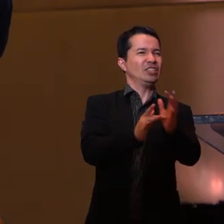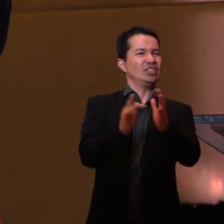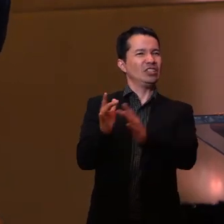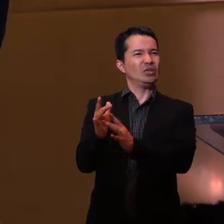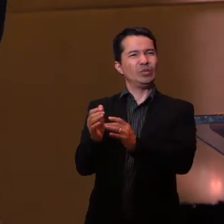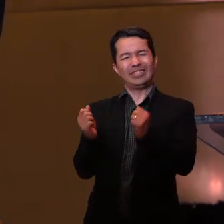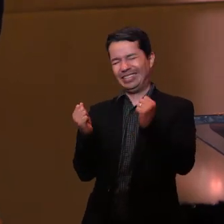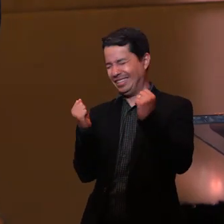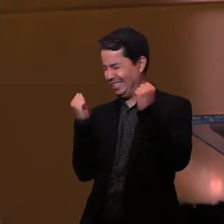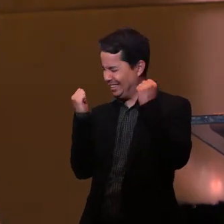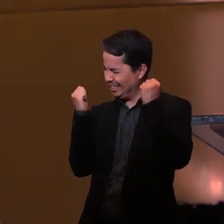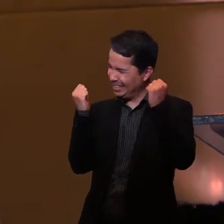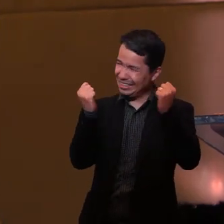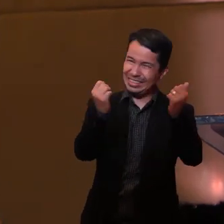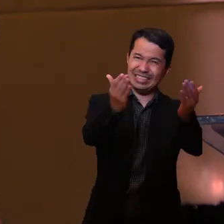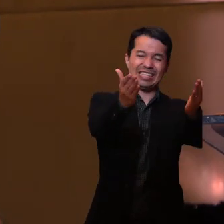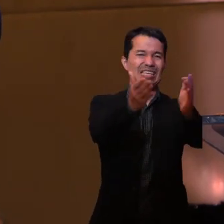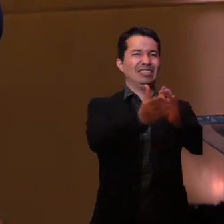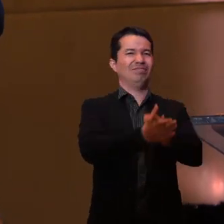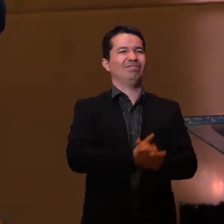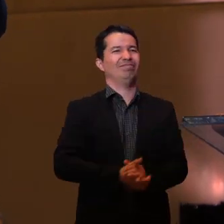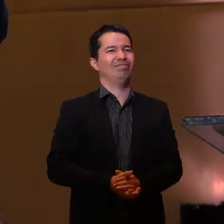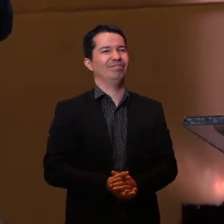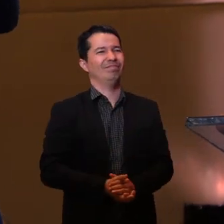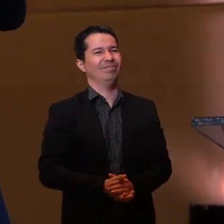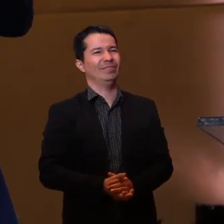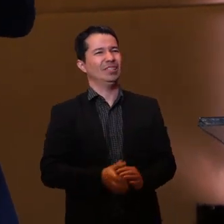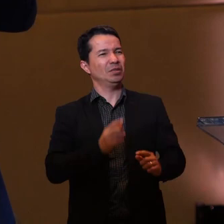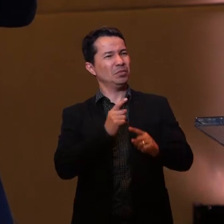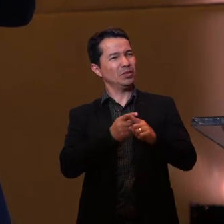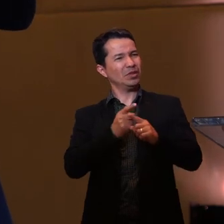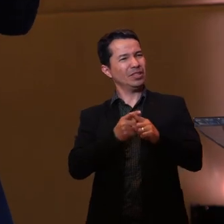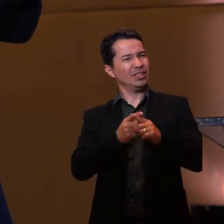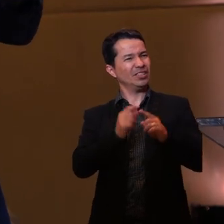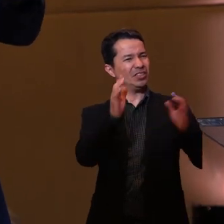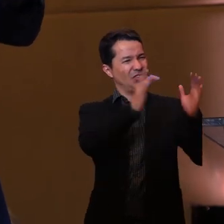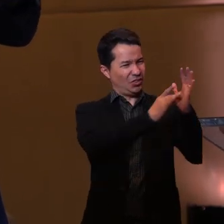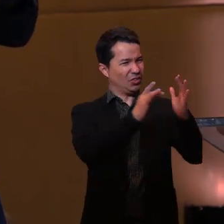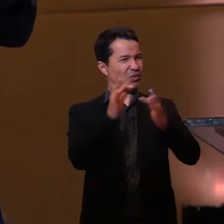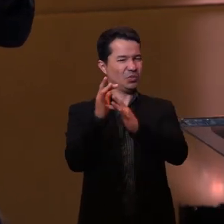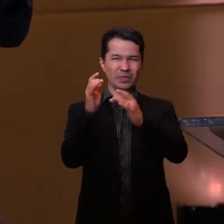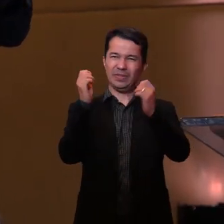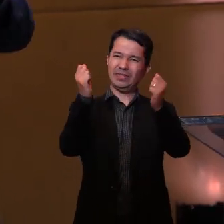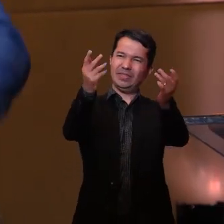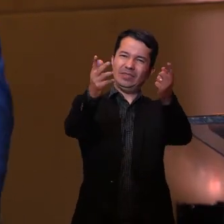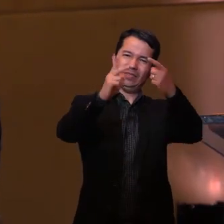Cristo nos permite viver de maneira diferente.